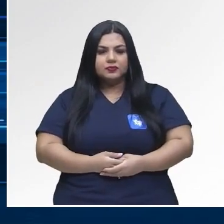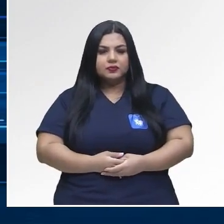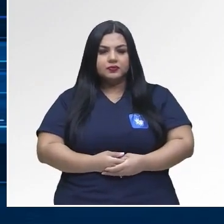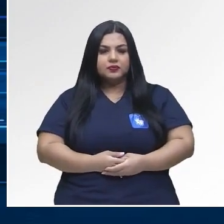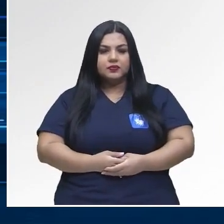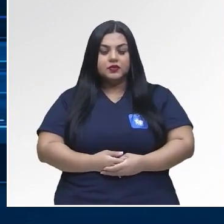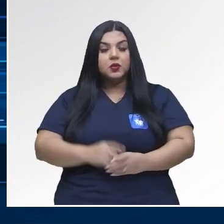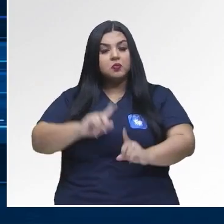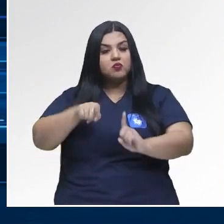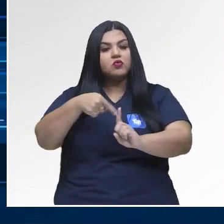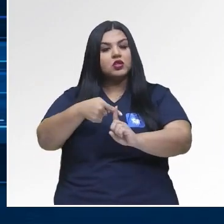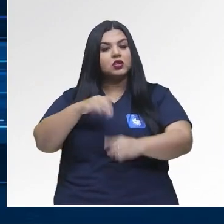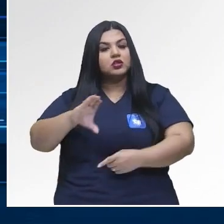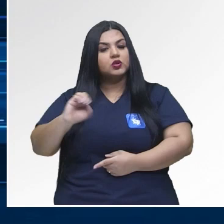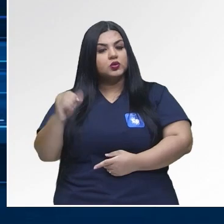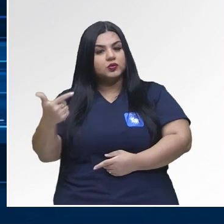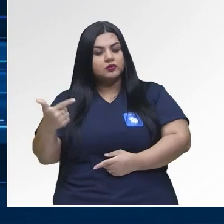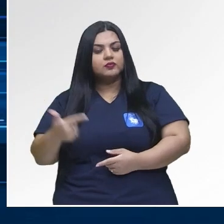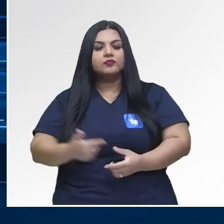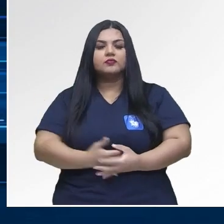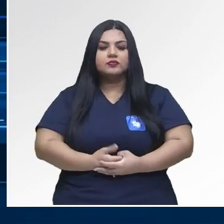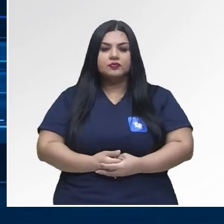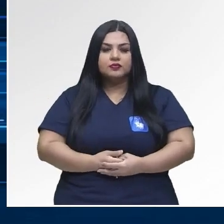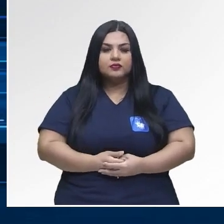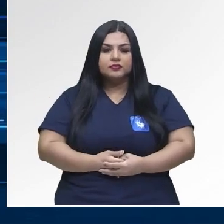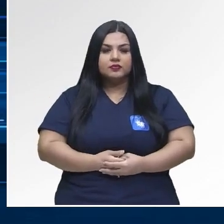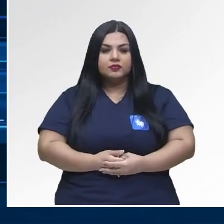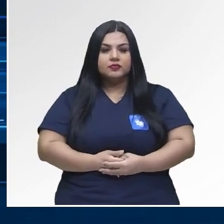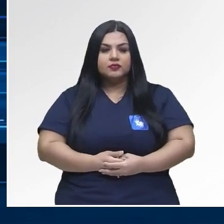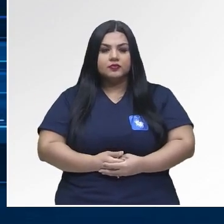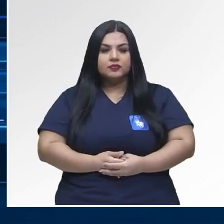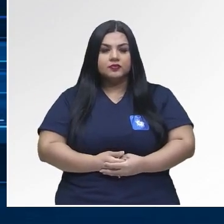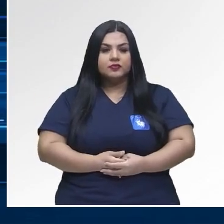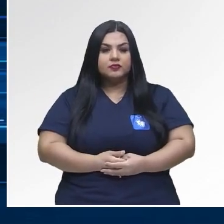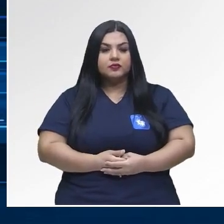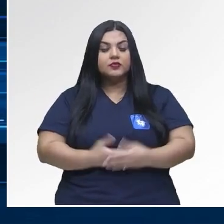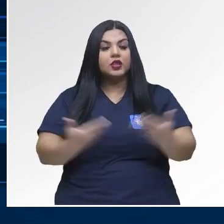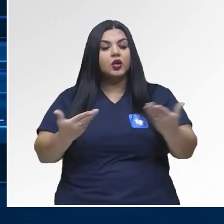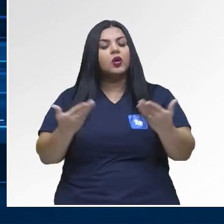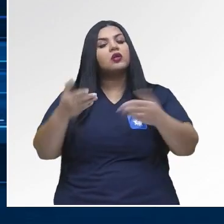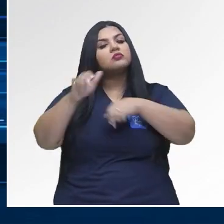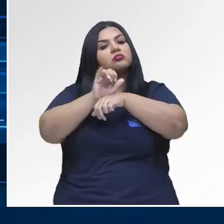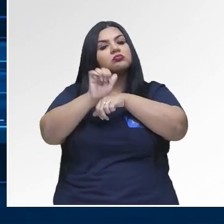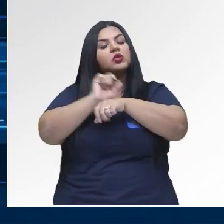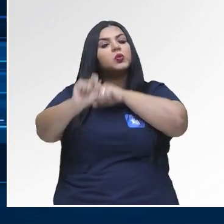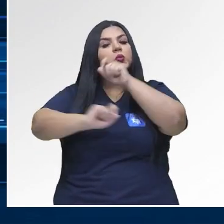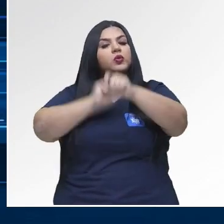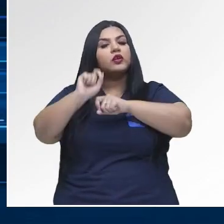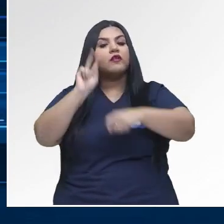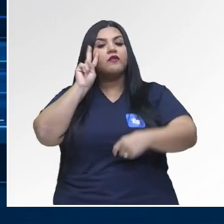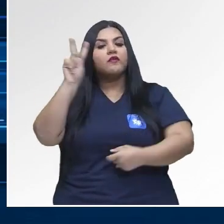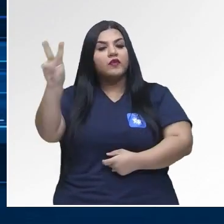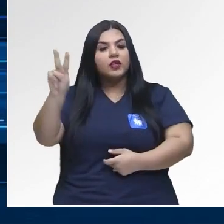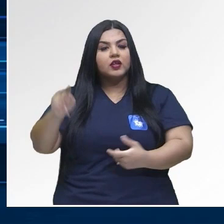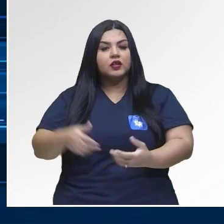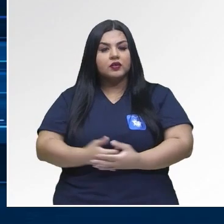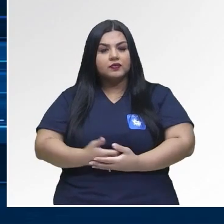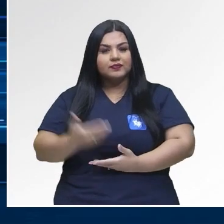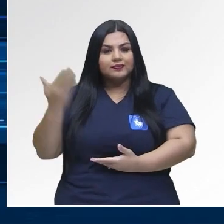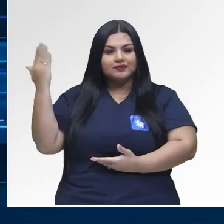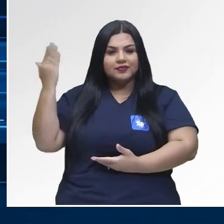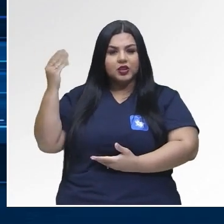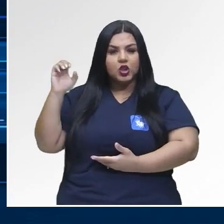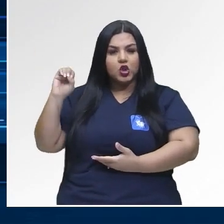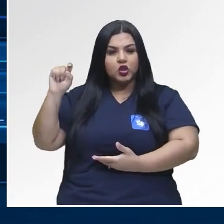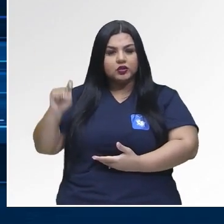mais o CO2, certo? E aqui nesse esquema a gente pode ver o quê? A oxihemoglobina, que